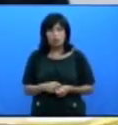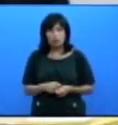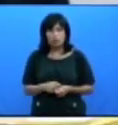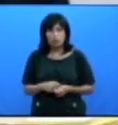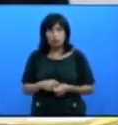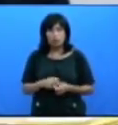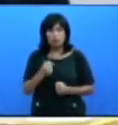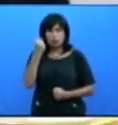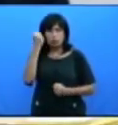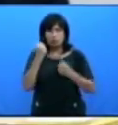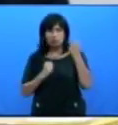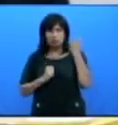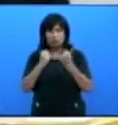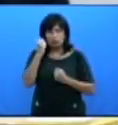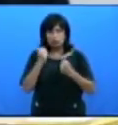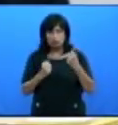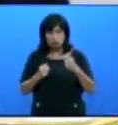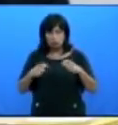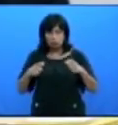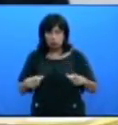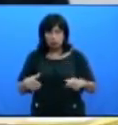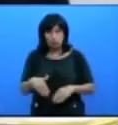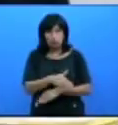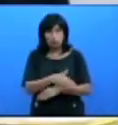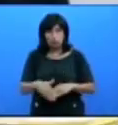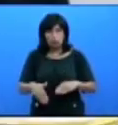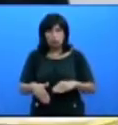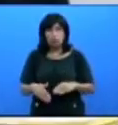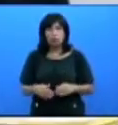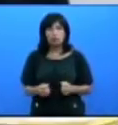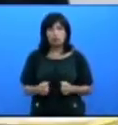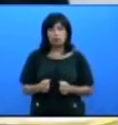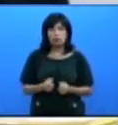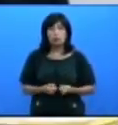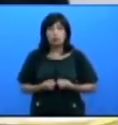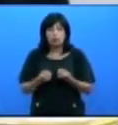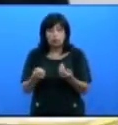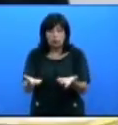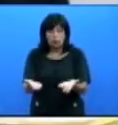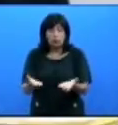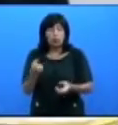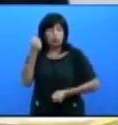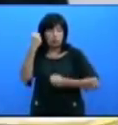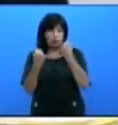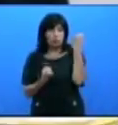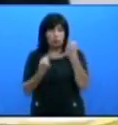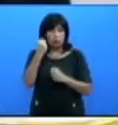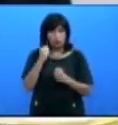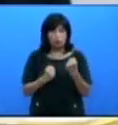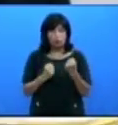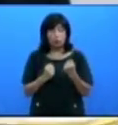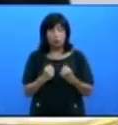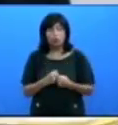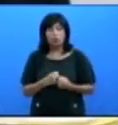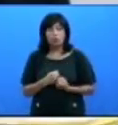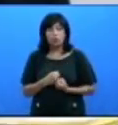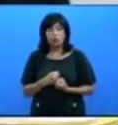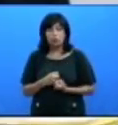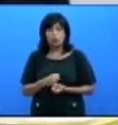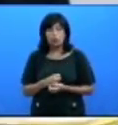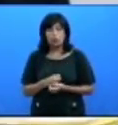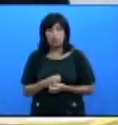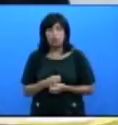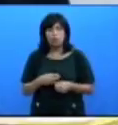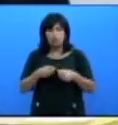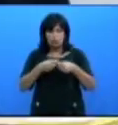Industrial Alexandre Biagi à empresa José Valdir Lopes Araçatuba ME. A empresa se